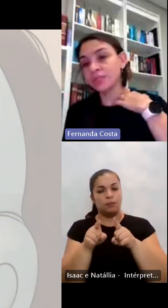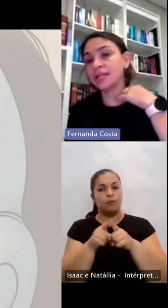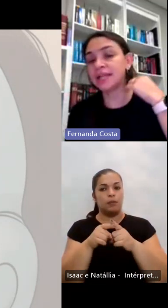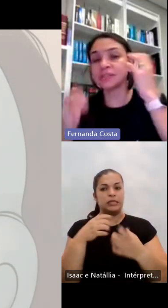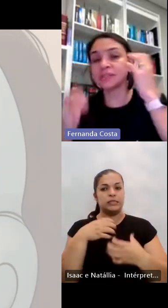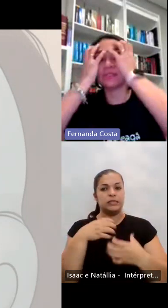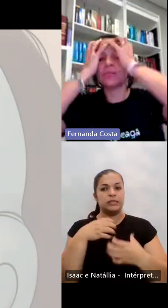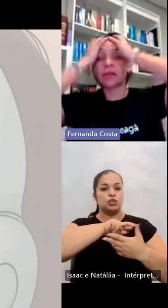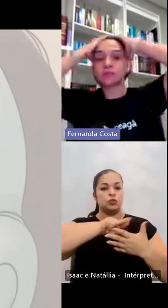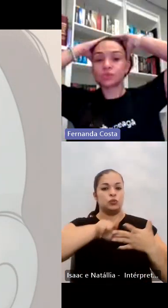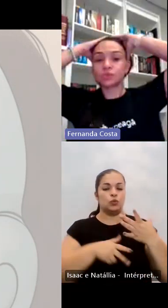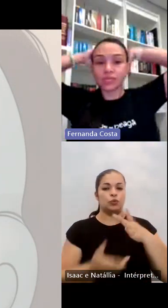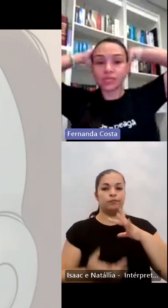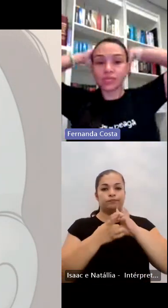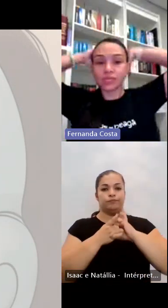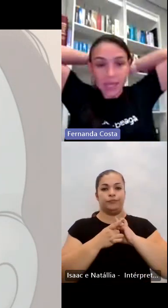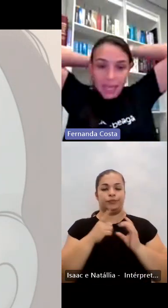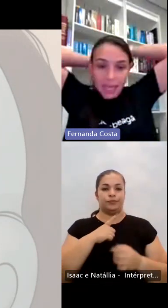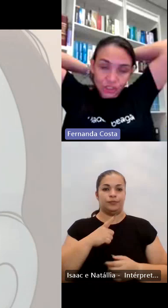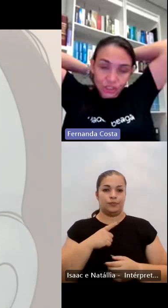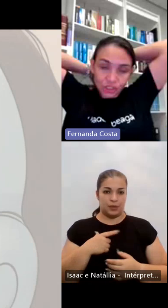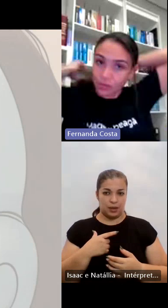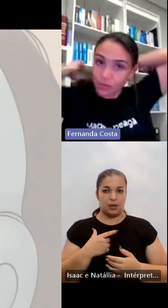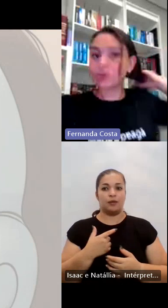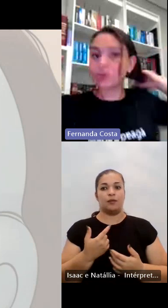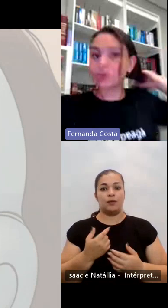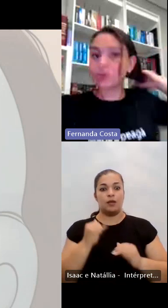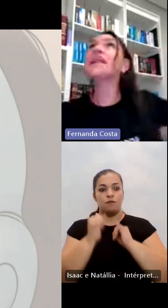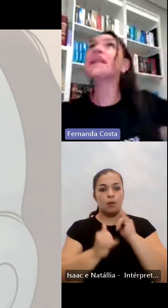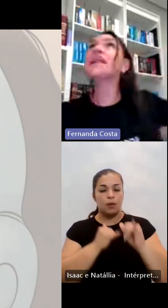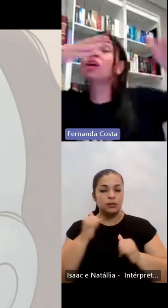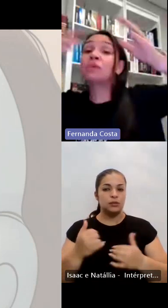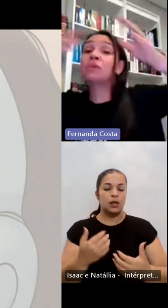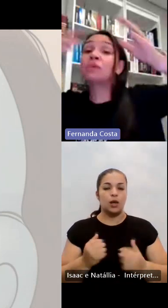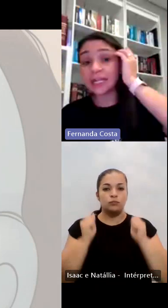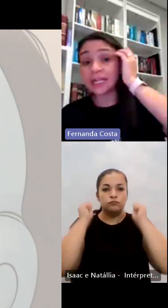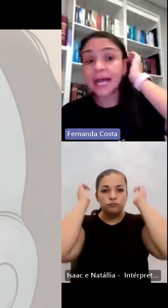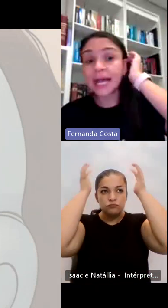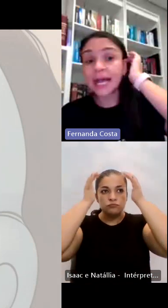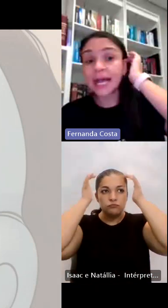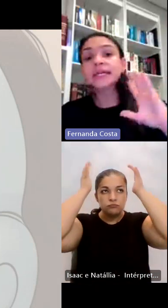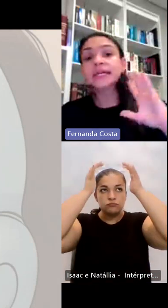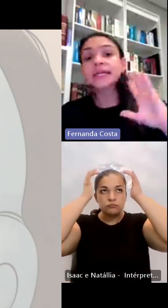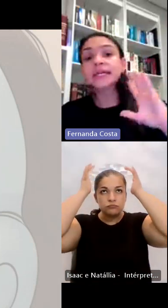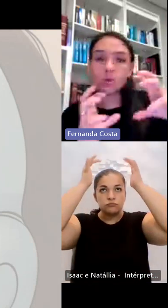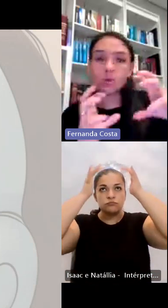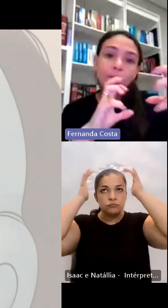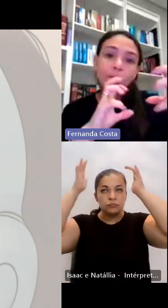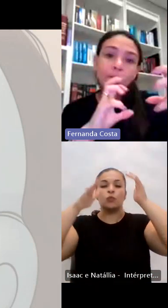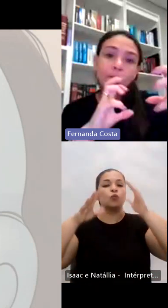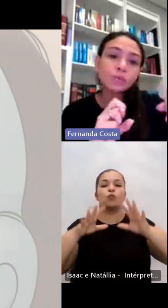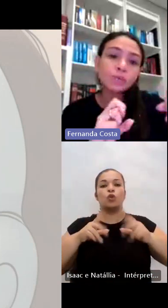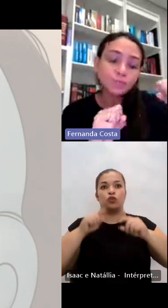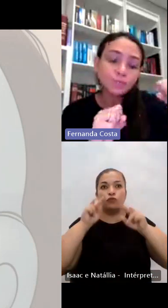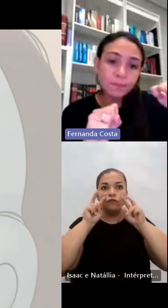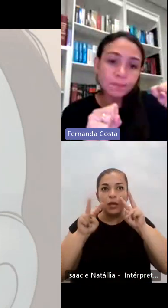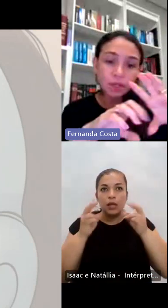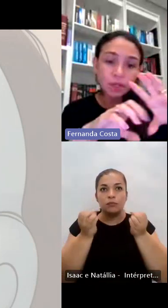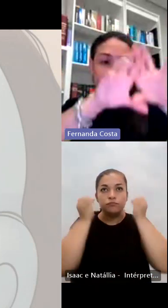muito interligados. As informações, elas chegam para o nosso cérebro de forma muito interligada. Então, quando eu